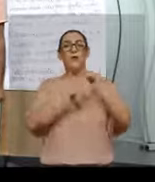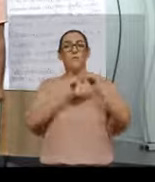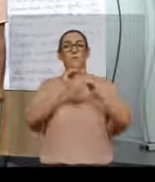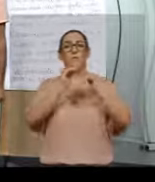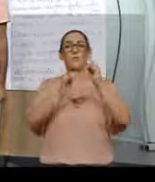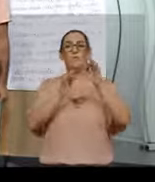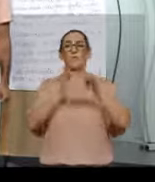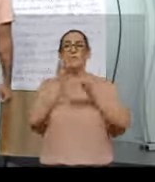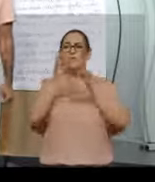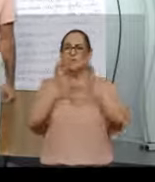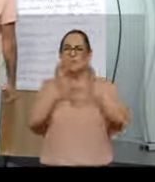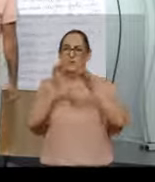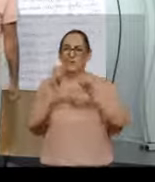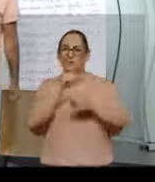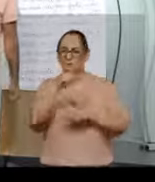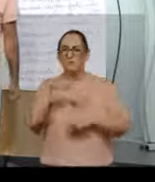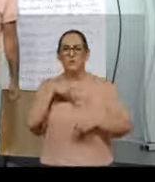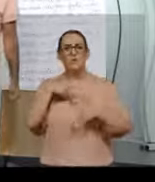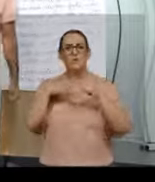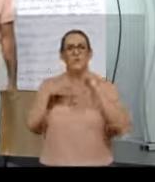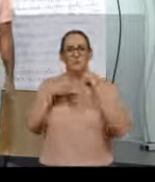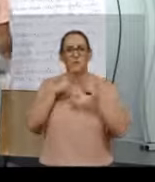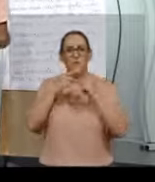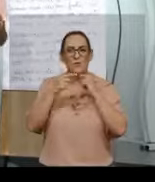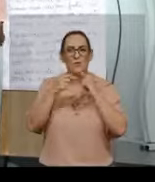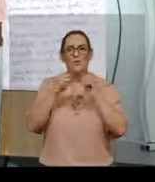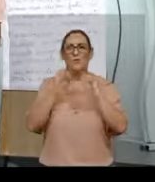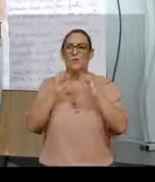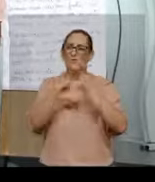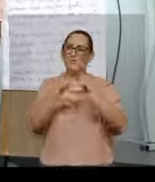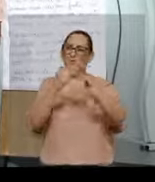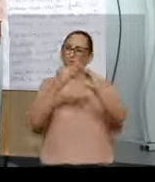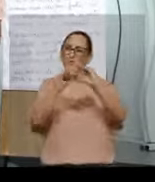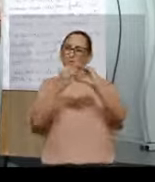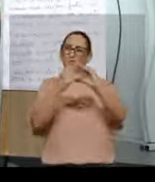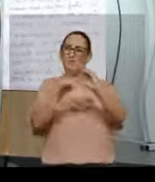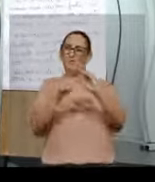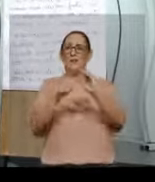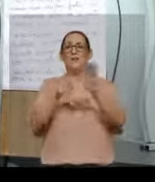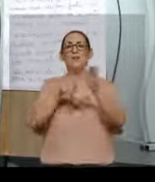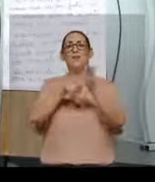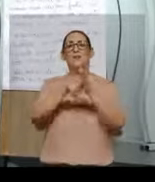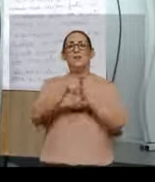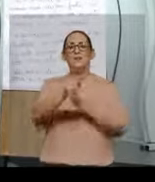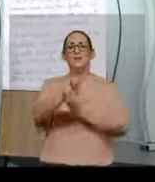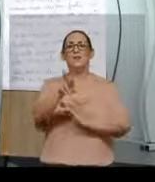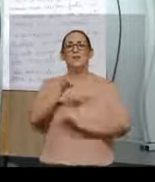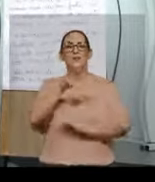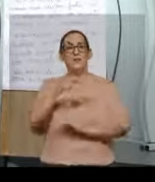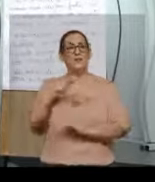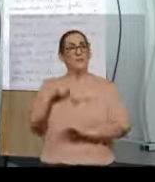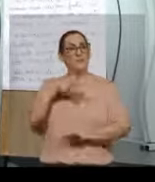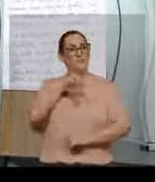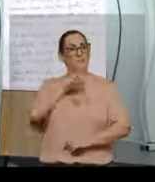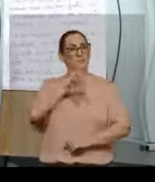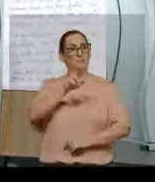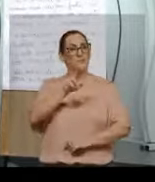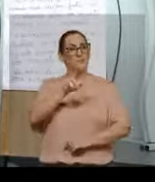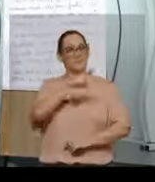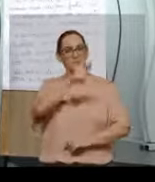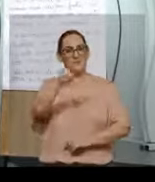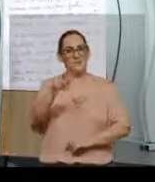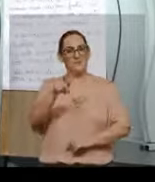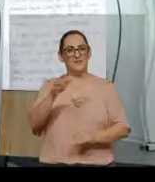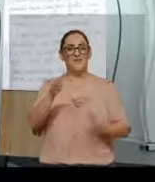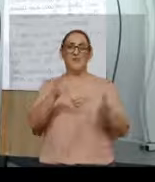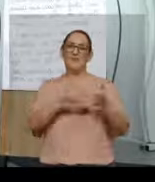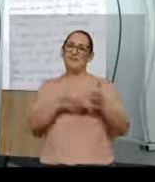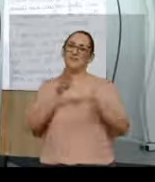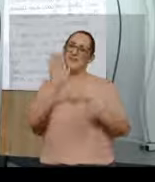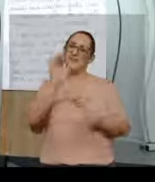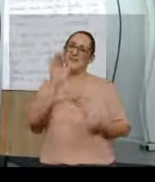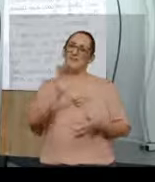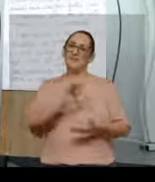alguma dúvida? Mande para a gente aqui no Tira Dúvida, que eu vou responder ao vivo para vocês. Até mais!